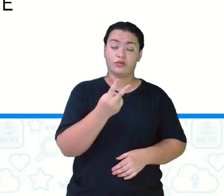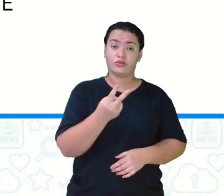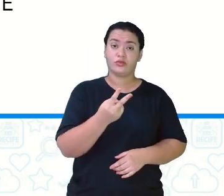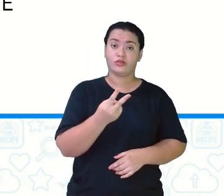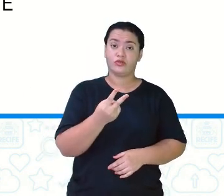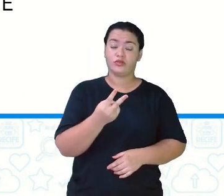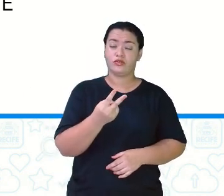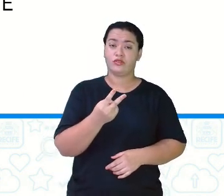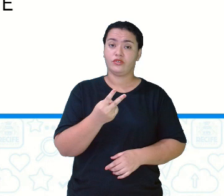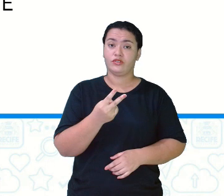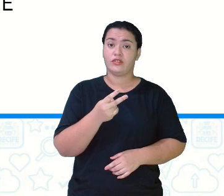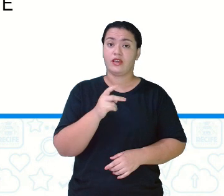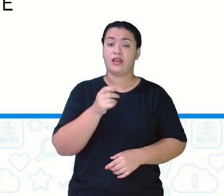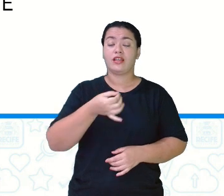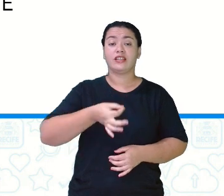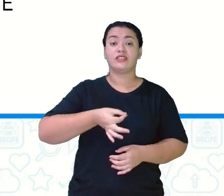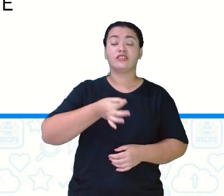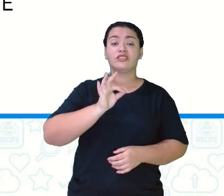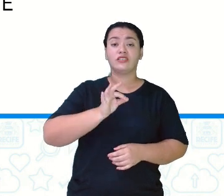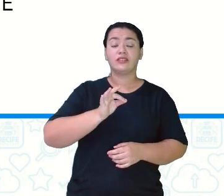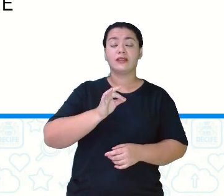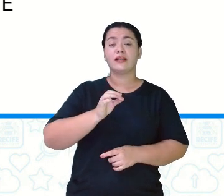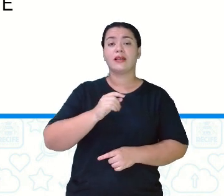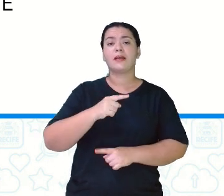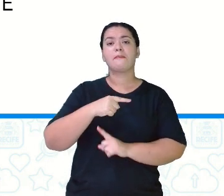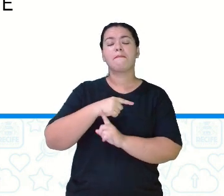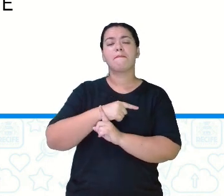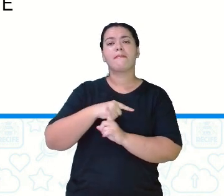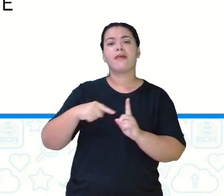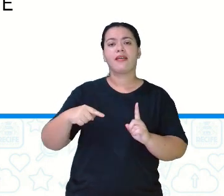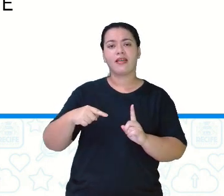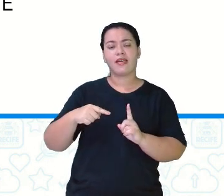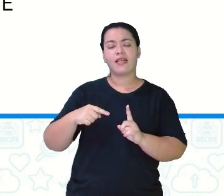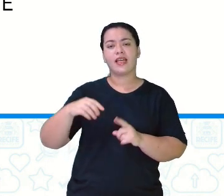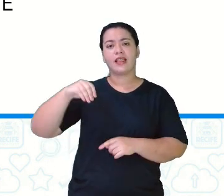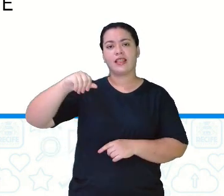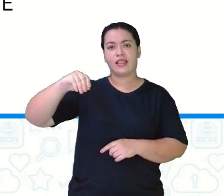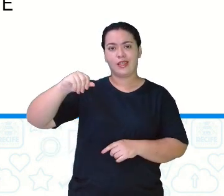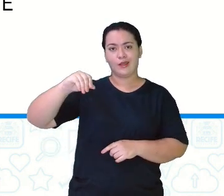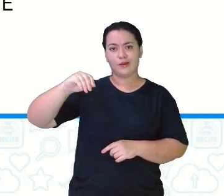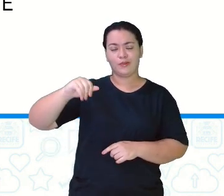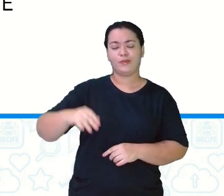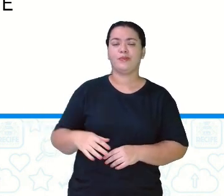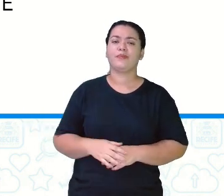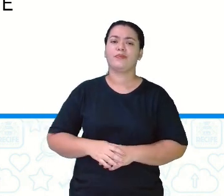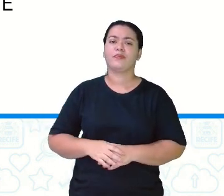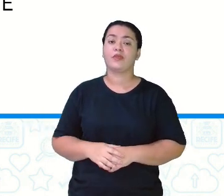2,5 xícaras de farinha de trigo,